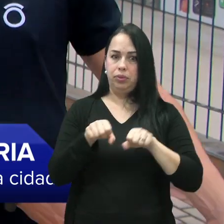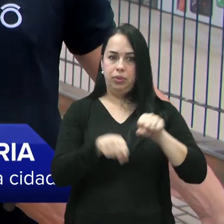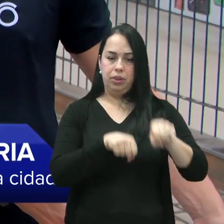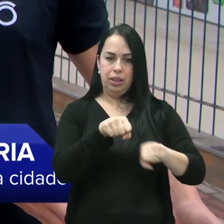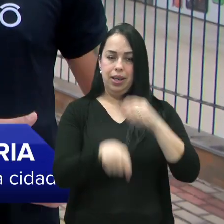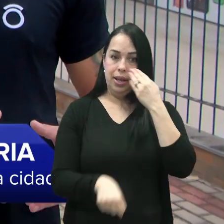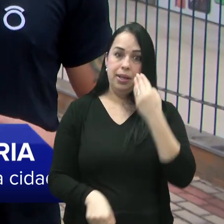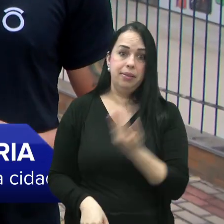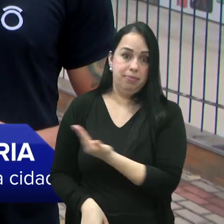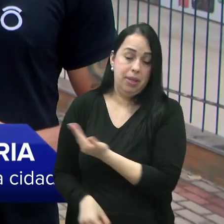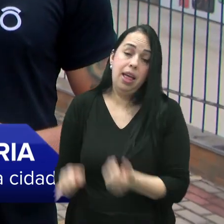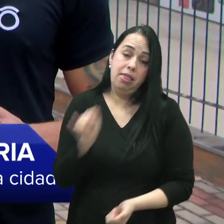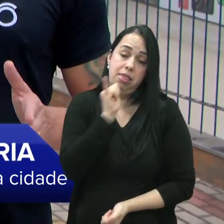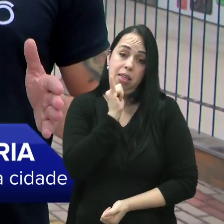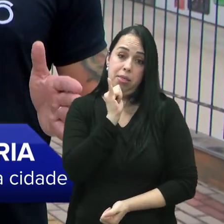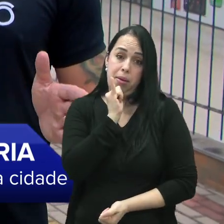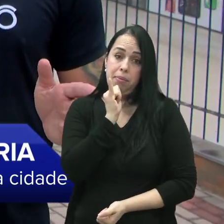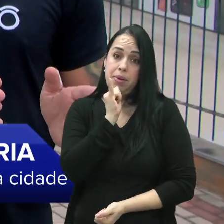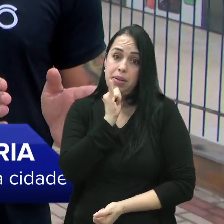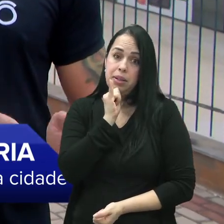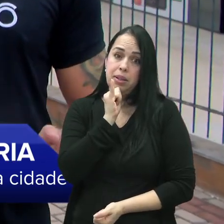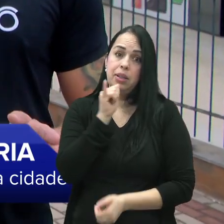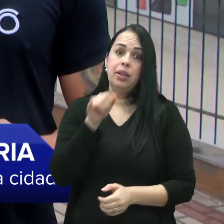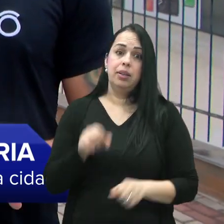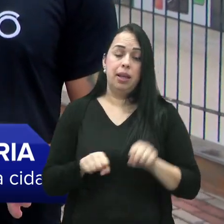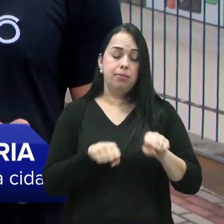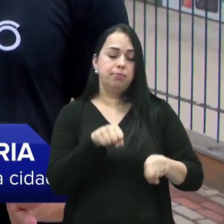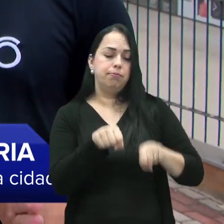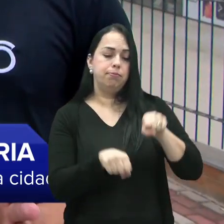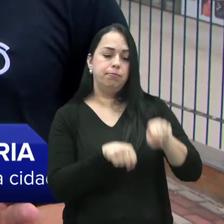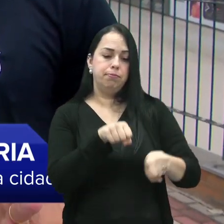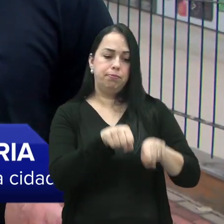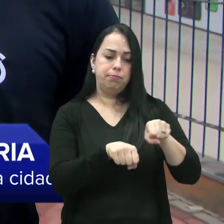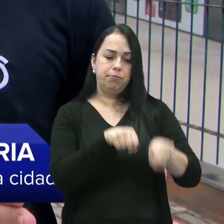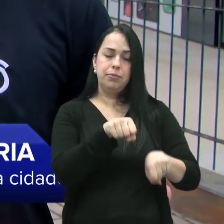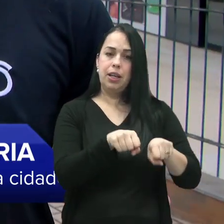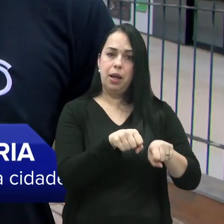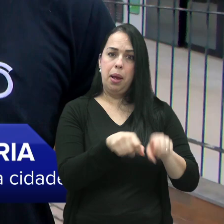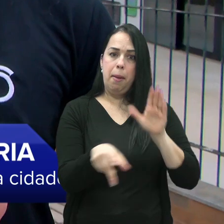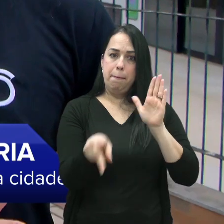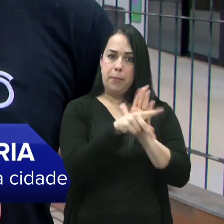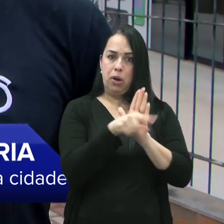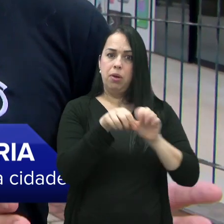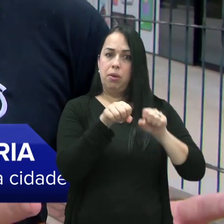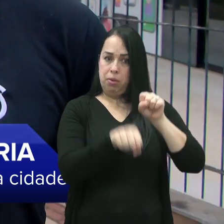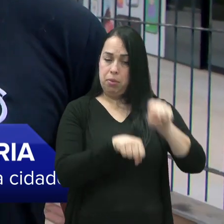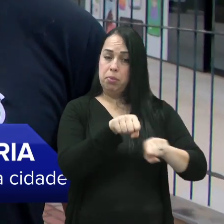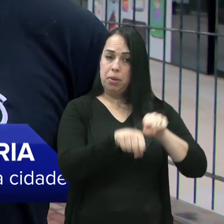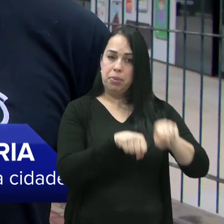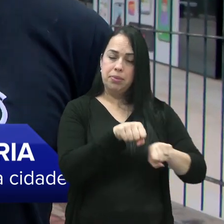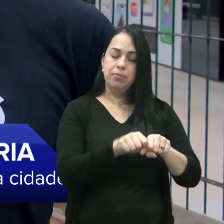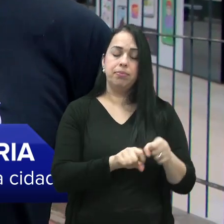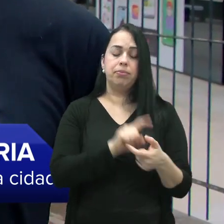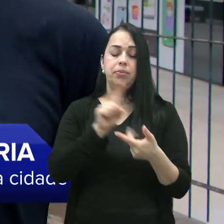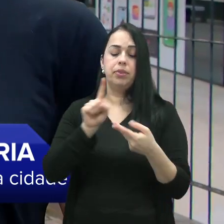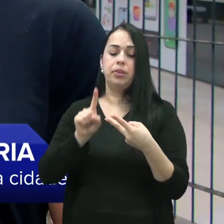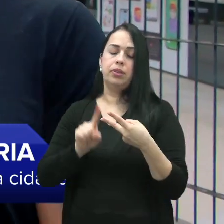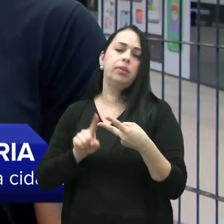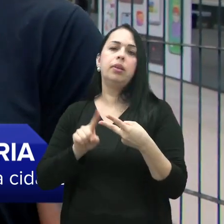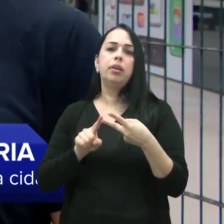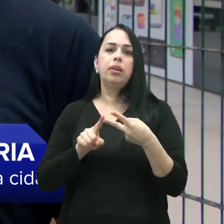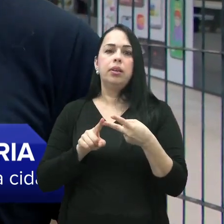ciclovia, que é um exemplo como esse que a gente está, onde você tem uma segregação do trânsito de bicicletas, uma segregação física. A gente